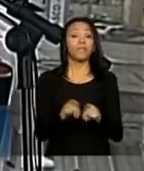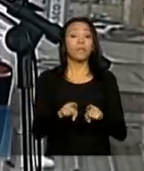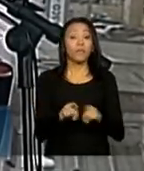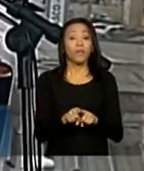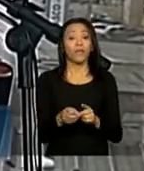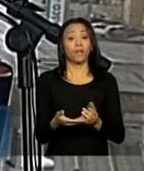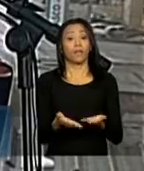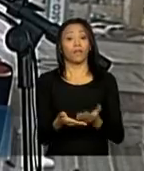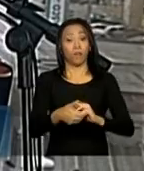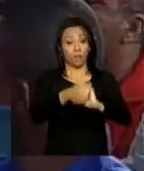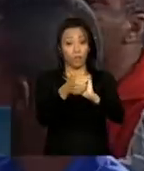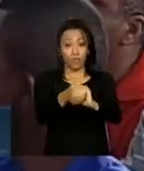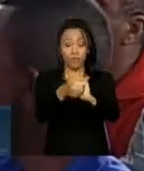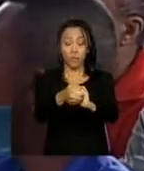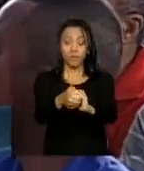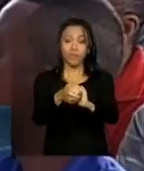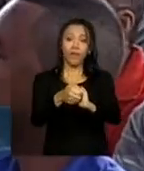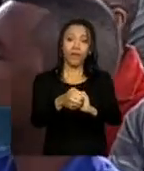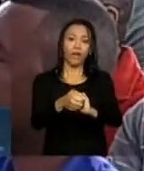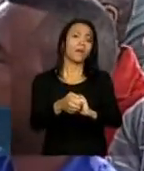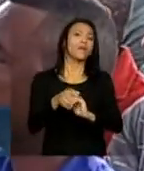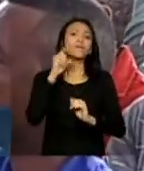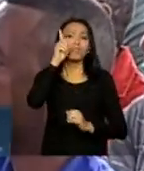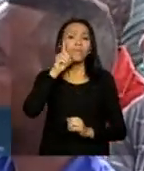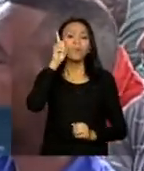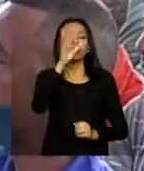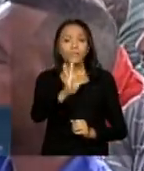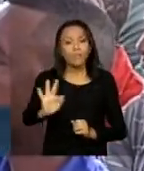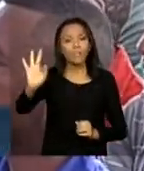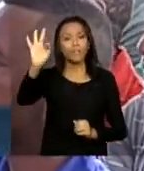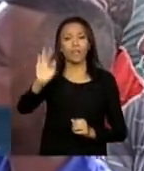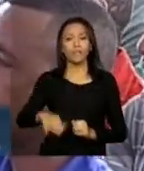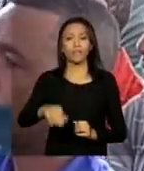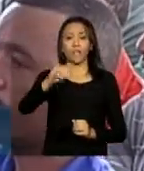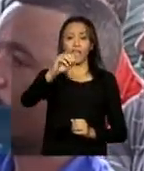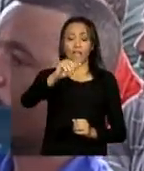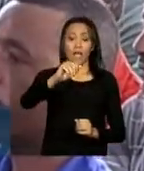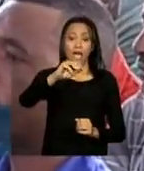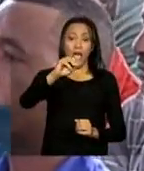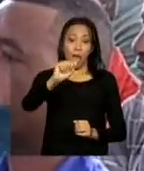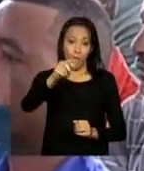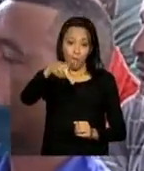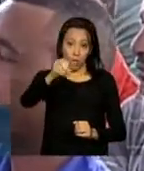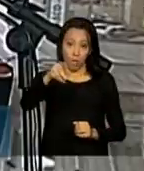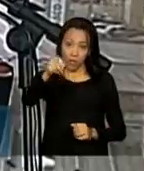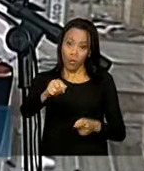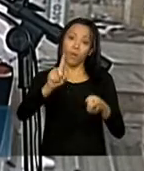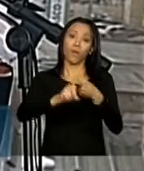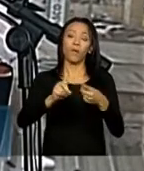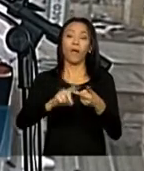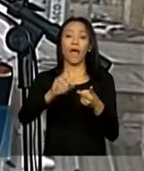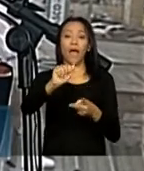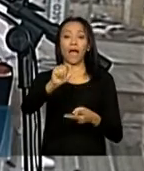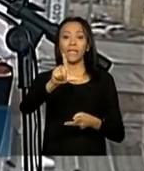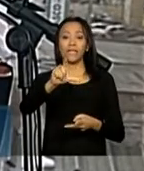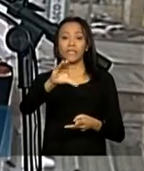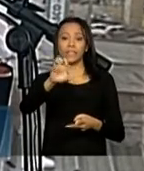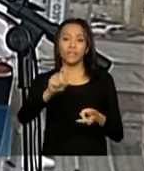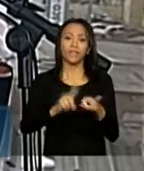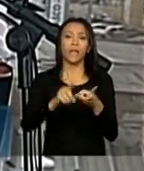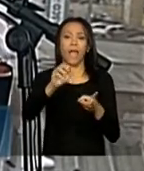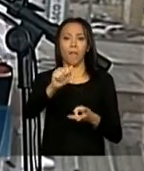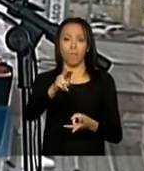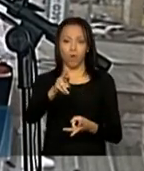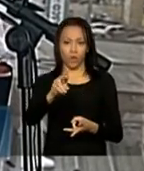também os deputados federais, a Celino Popó, a deputada Alice Portugal, a Mauri